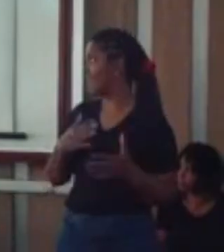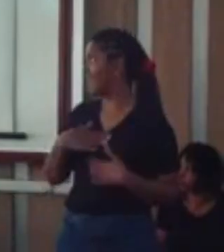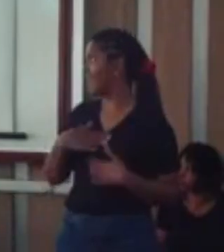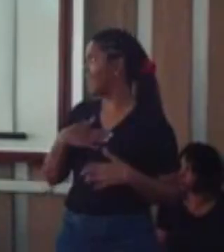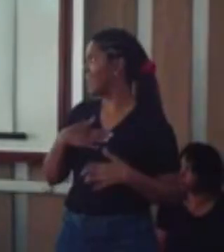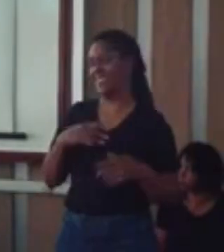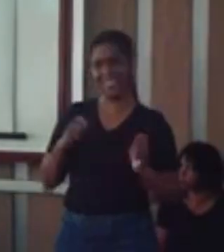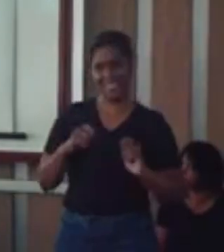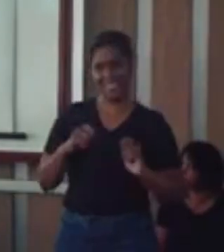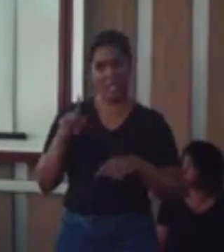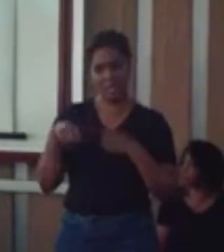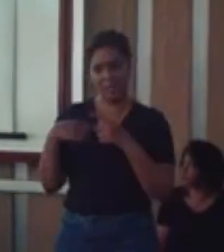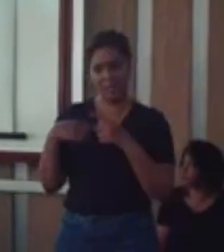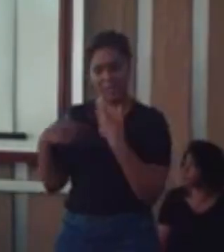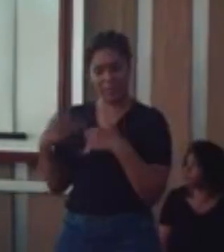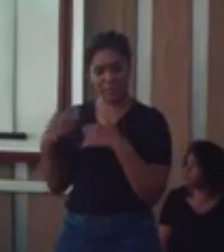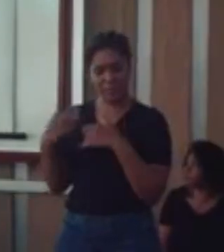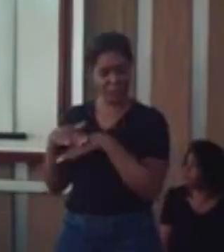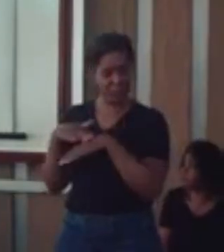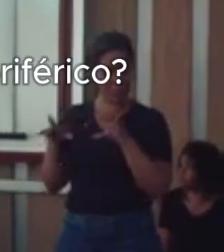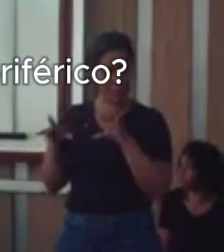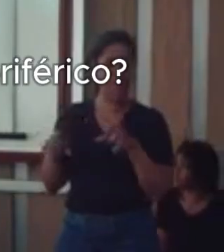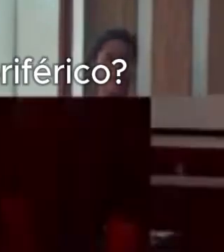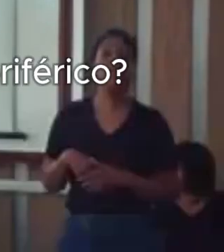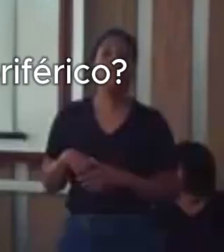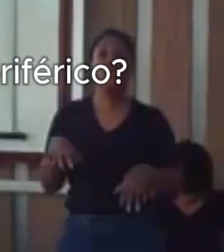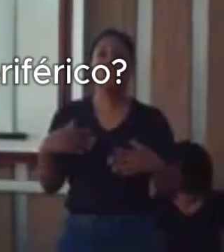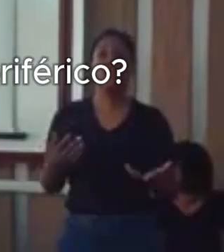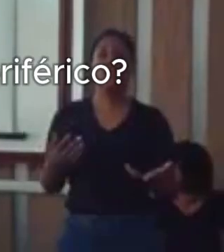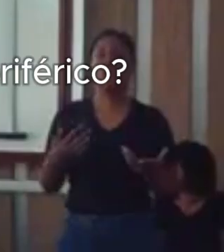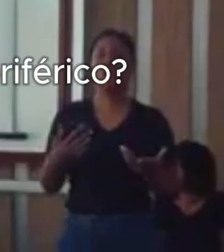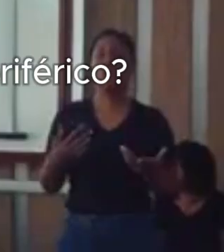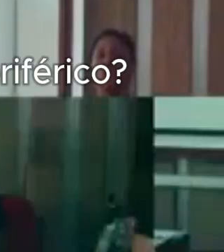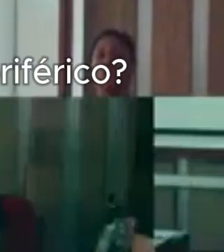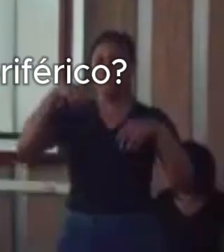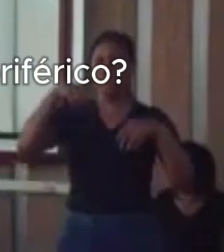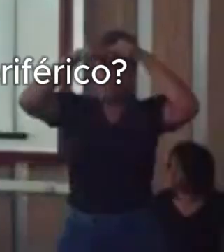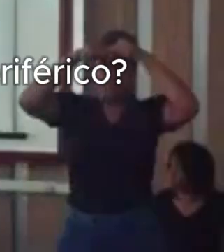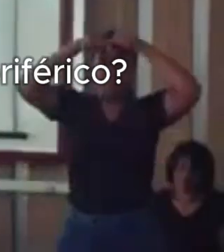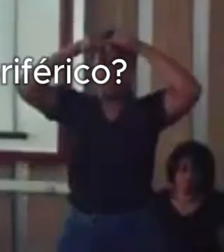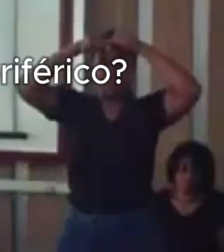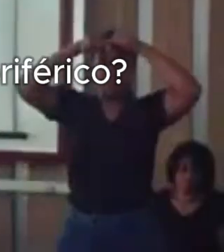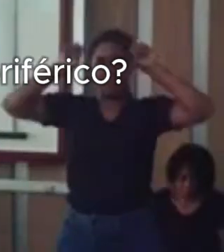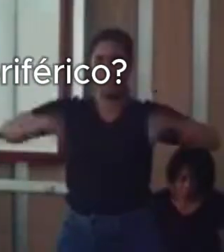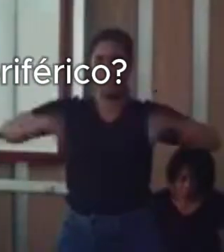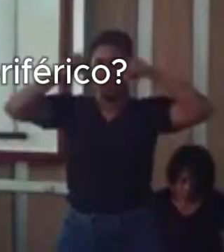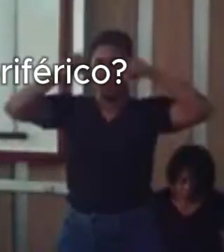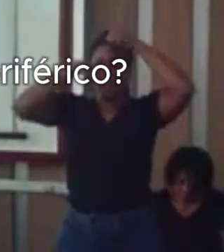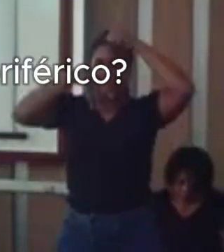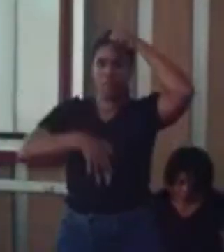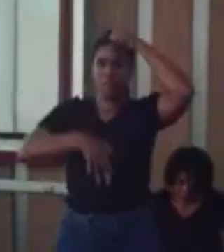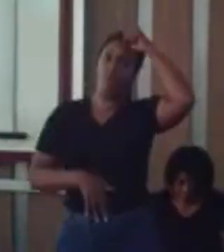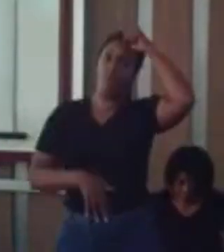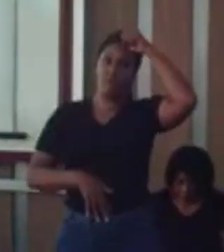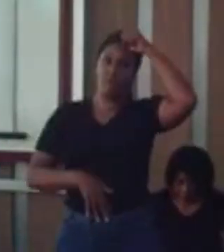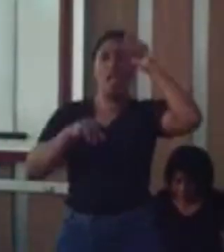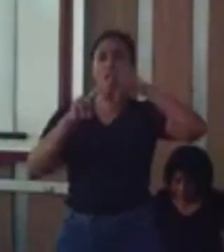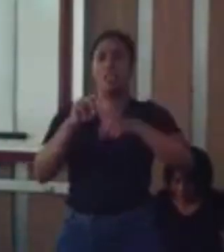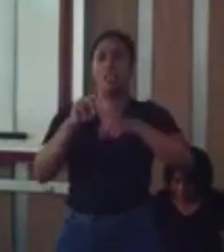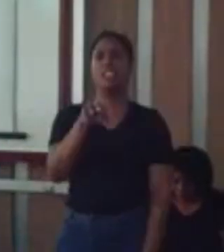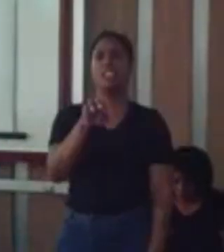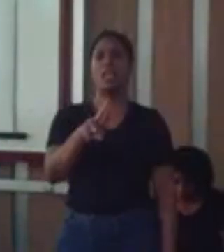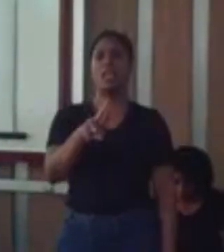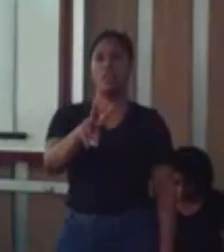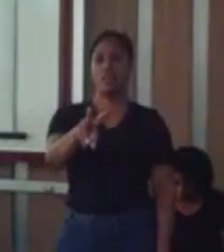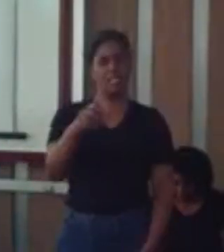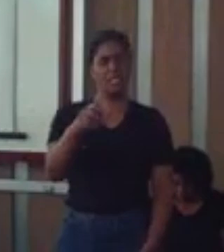falar sobre isso depois. No sistema nervoso periférico, o que é sistema nervoso periférico? É nervo. Tá? Então, se a gente pensar